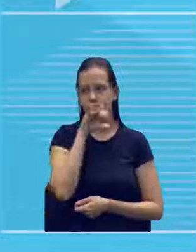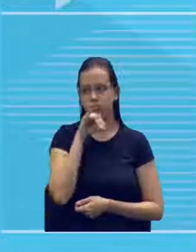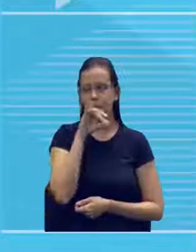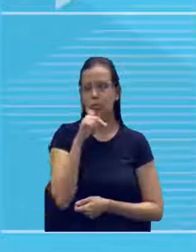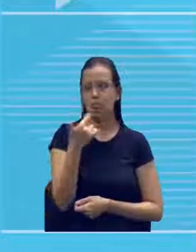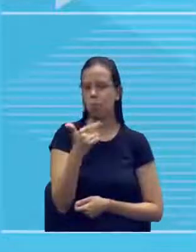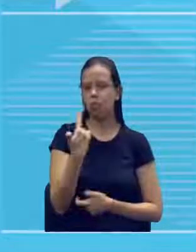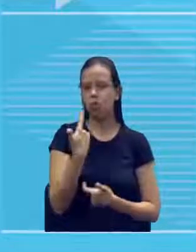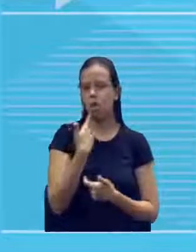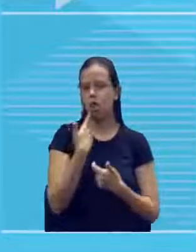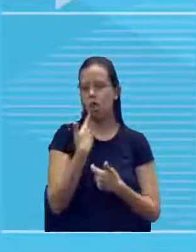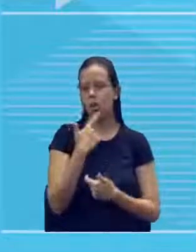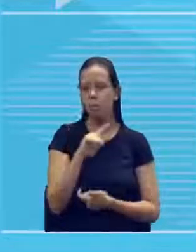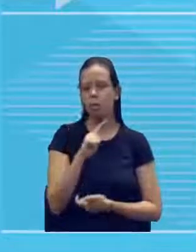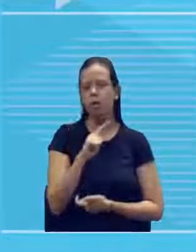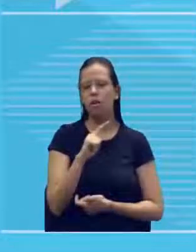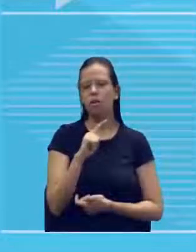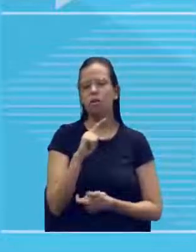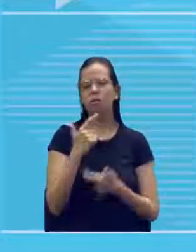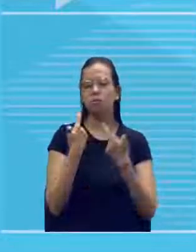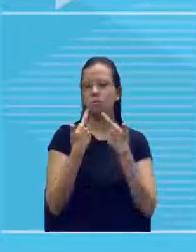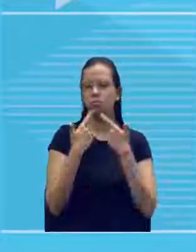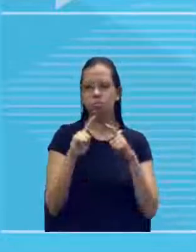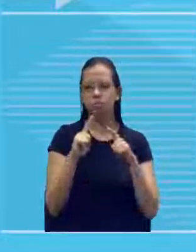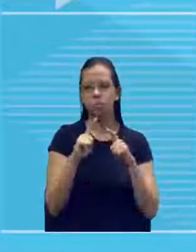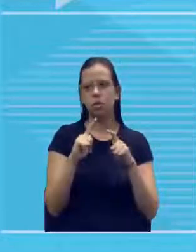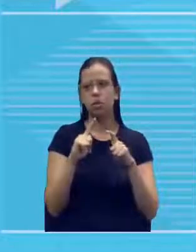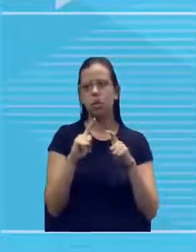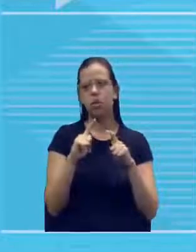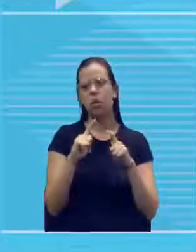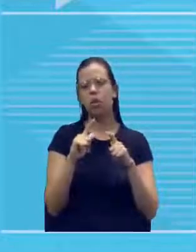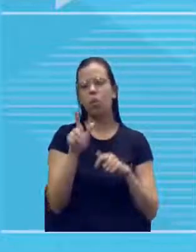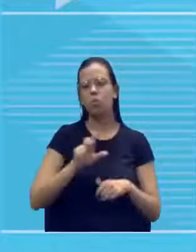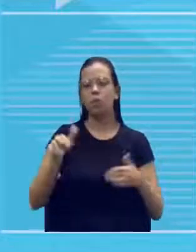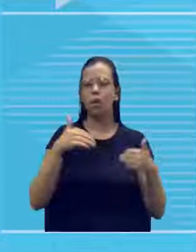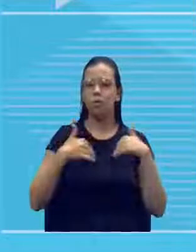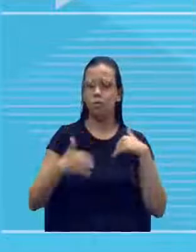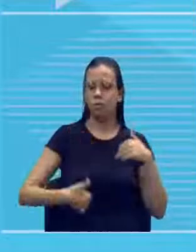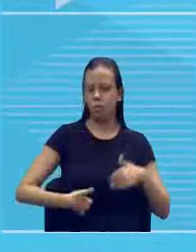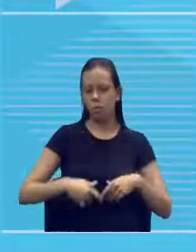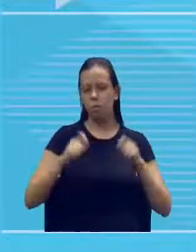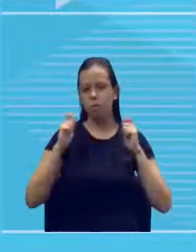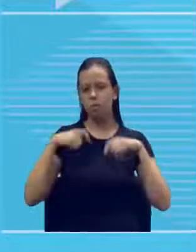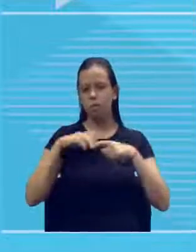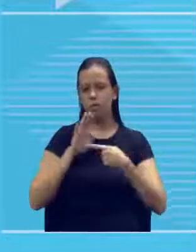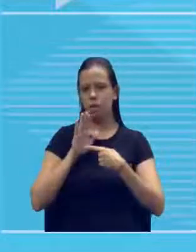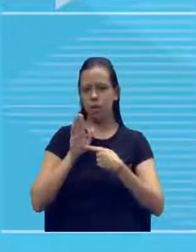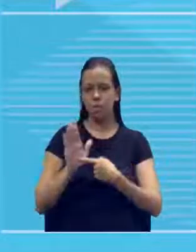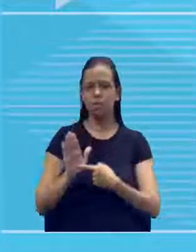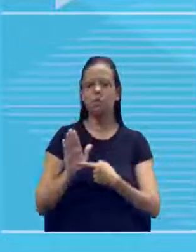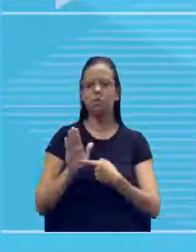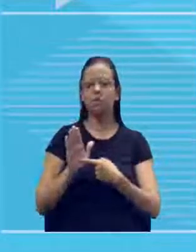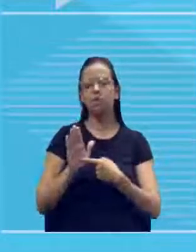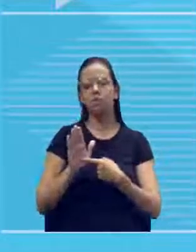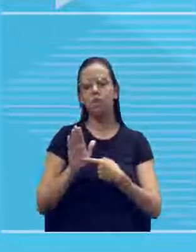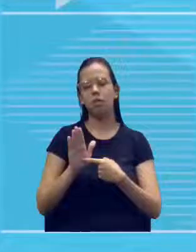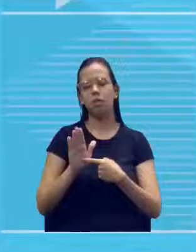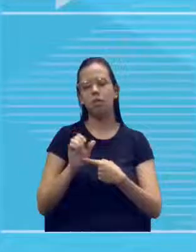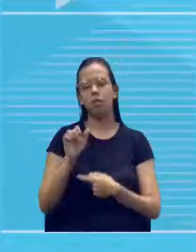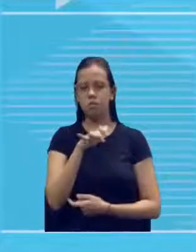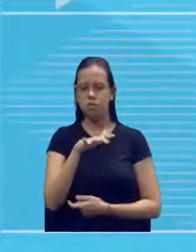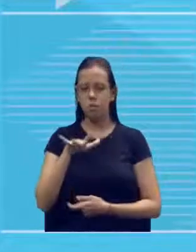essa linguagem, eles usavam o corpo para manifestar essa situação em que